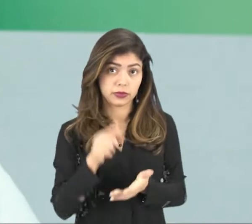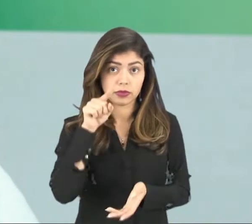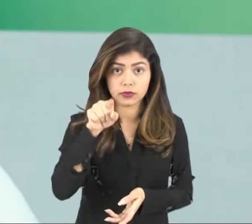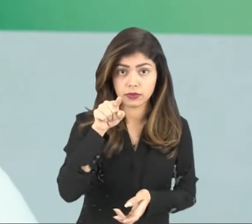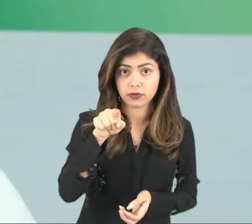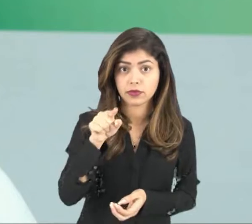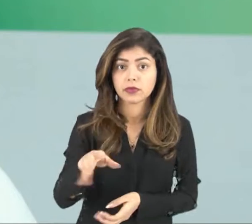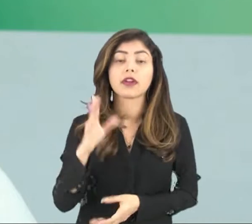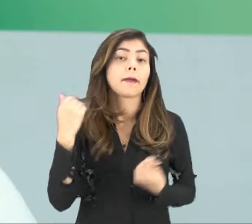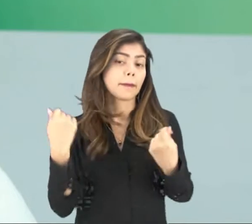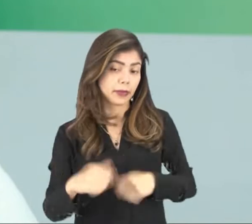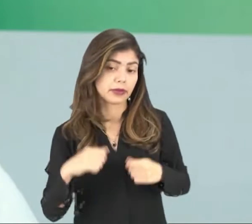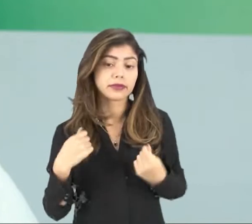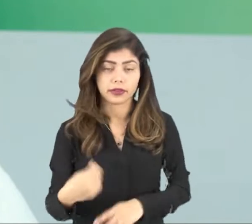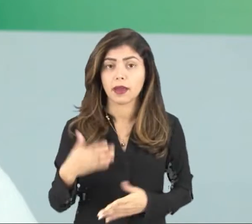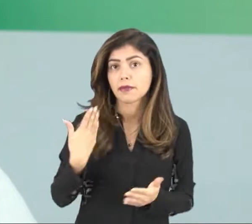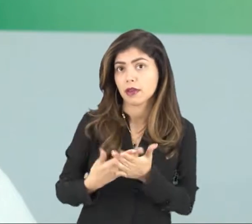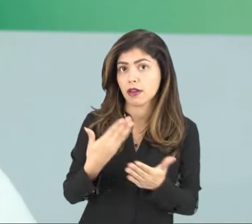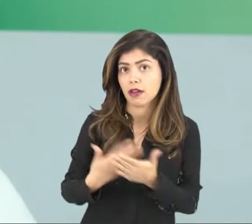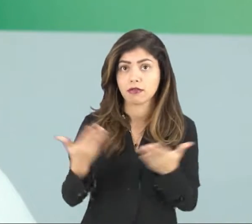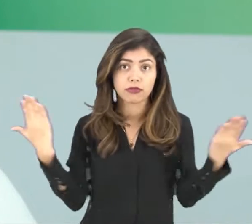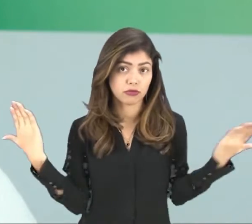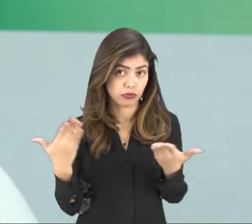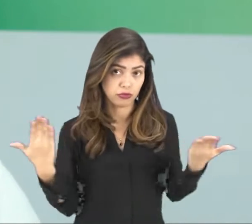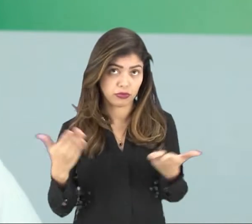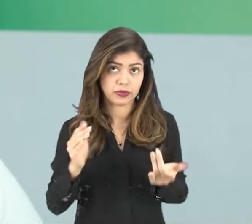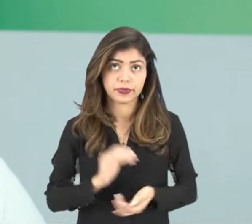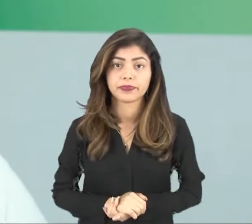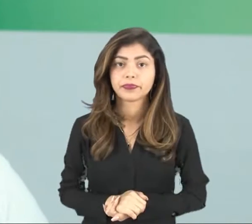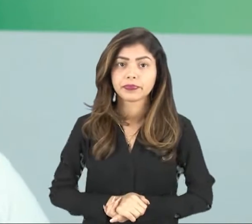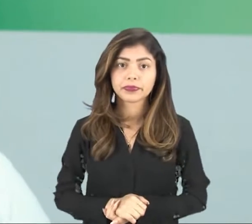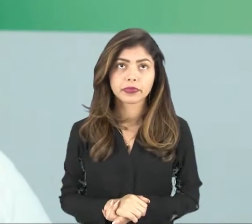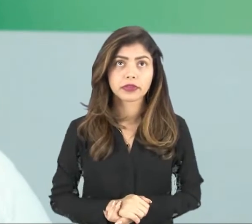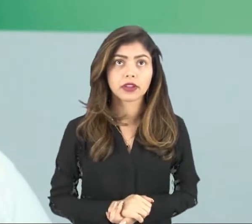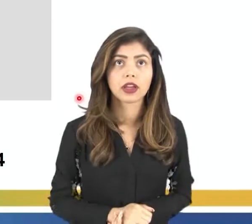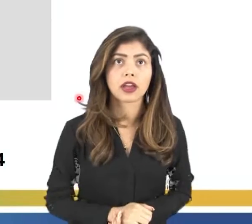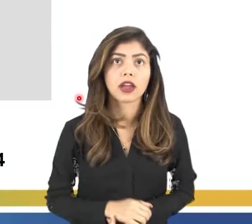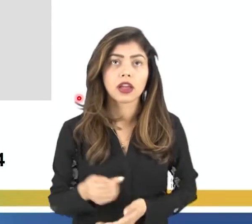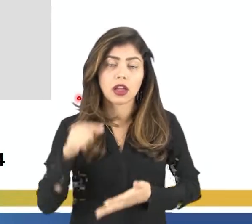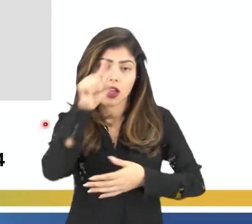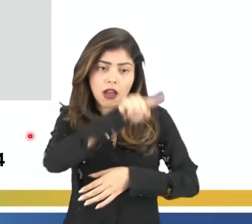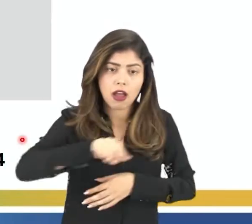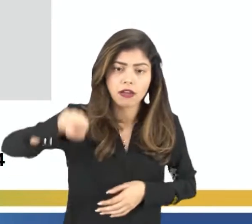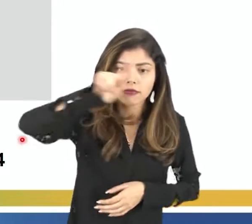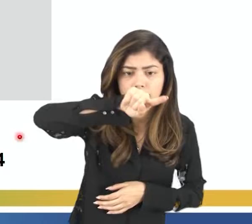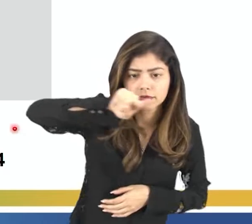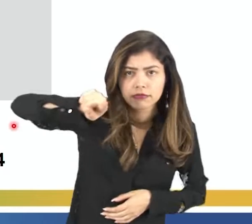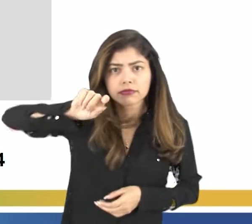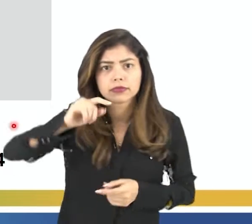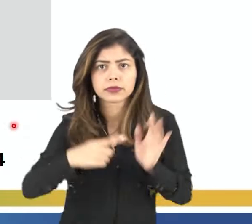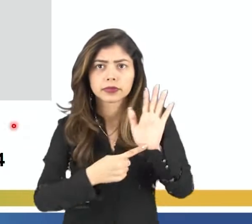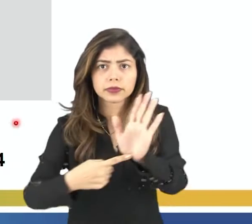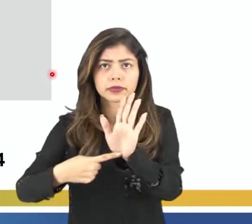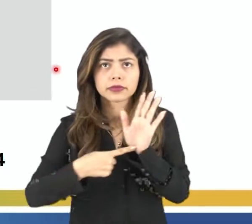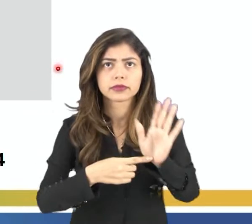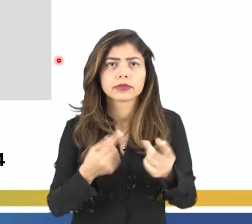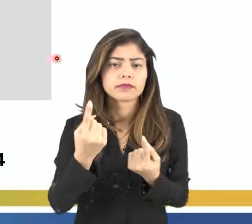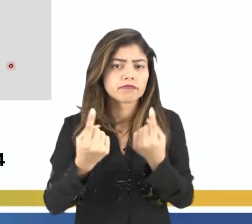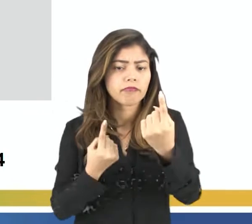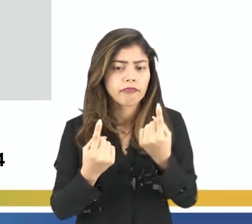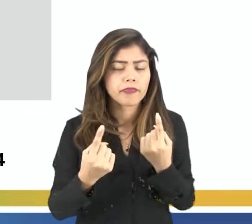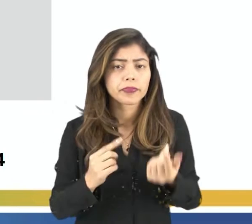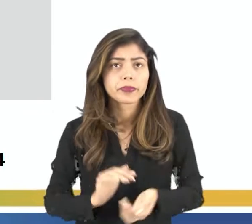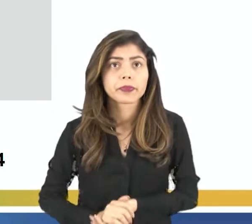que você vai precisar para a aula de hoje. A área do círculo ela é representada pela